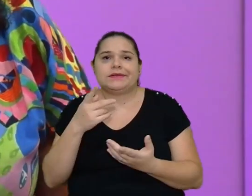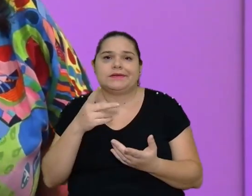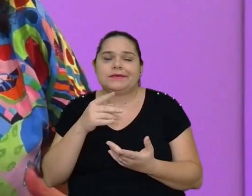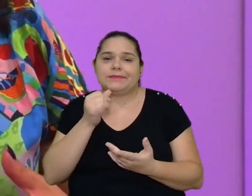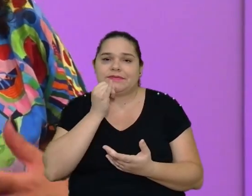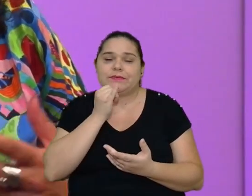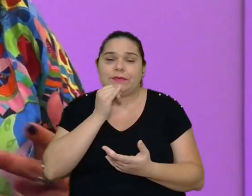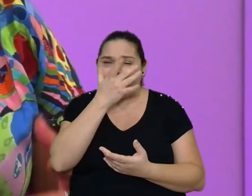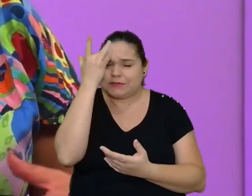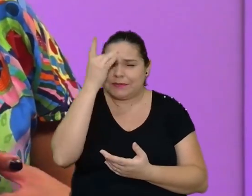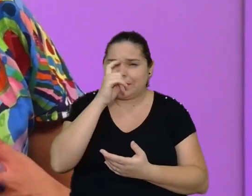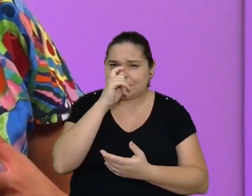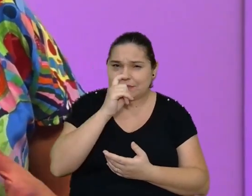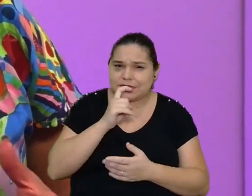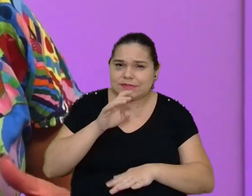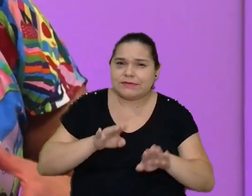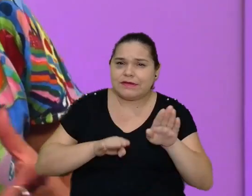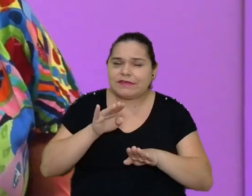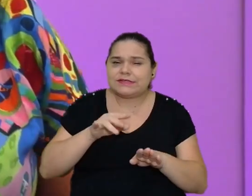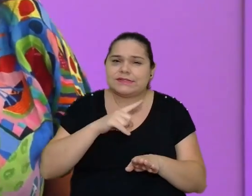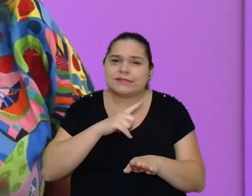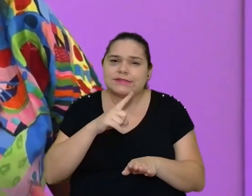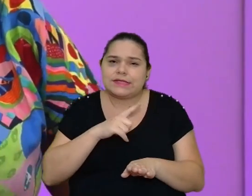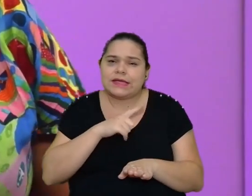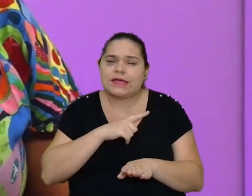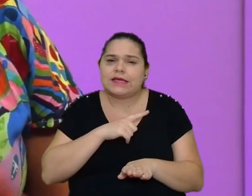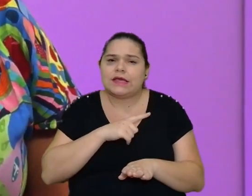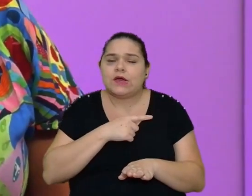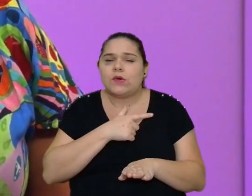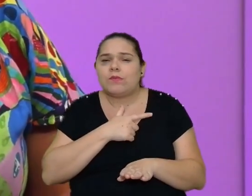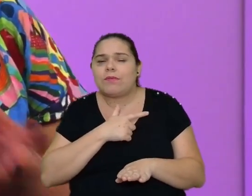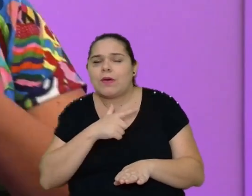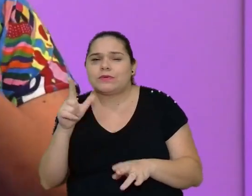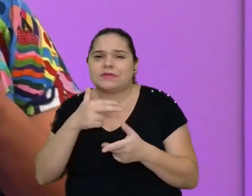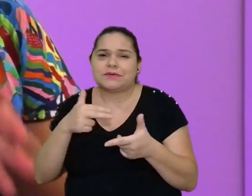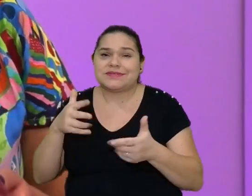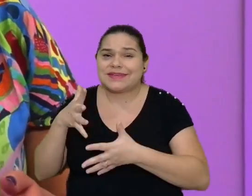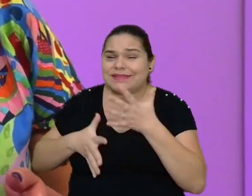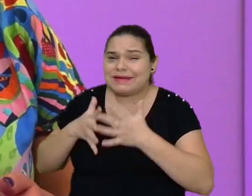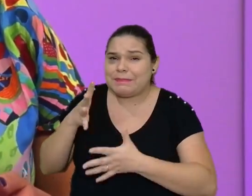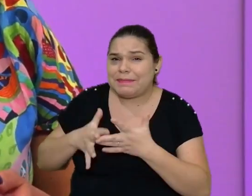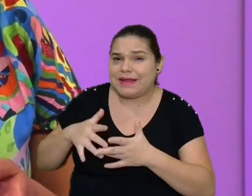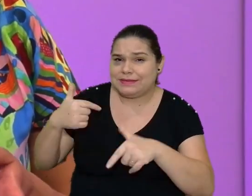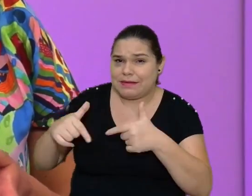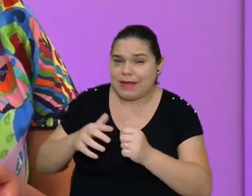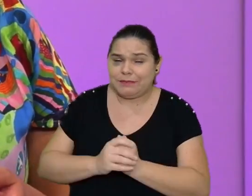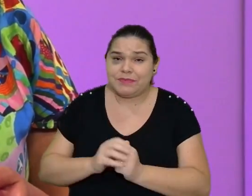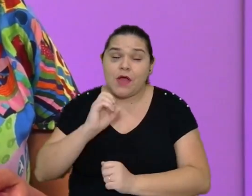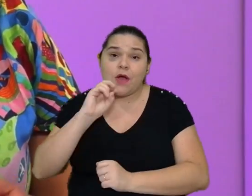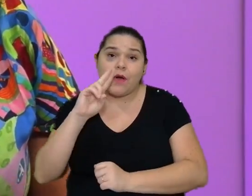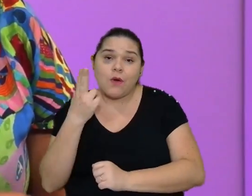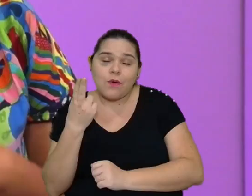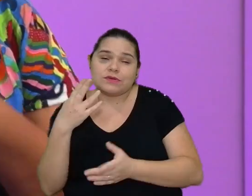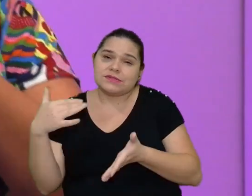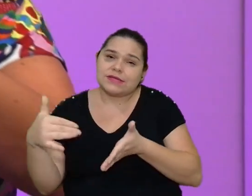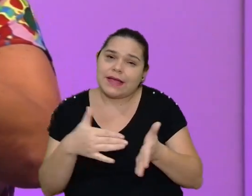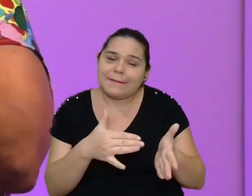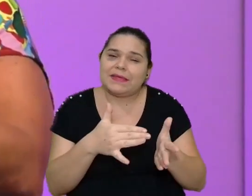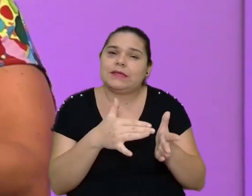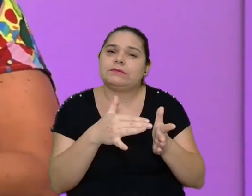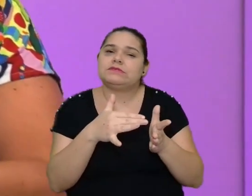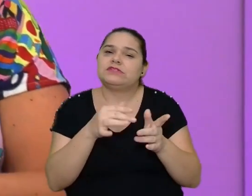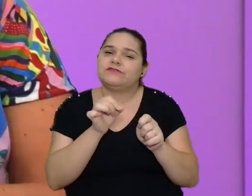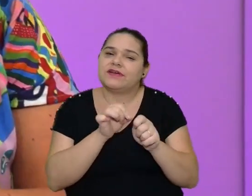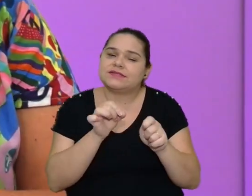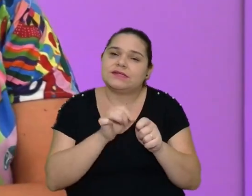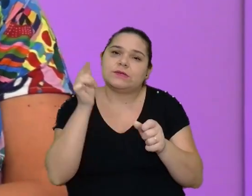tenha algum outro sintoma que te atrapalhe no trabalho, ou dessa jornada que a gente falou de fertilidade, ou da